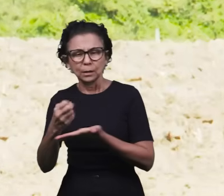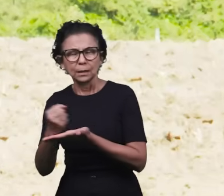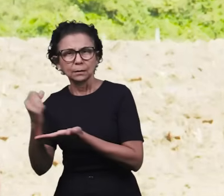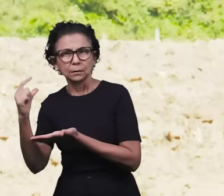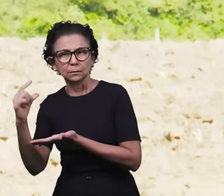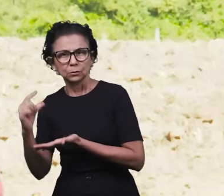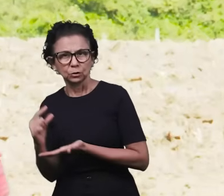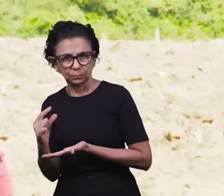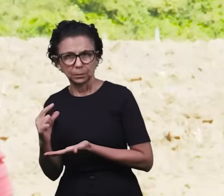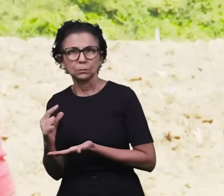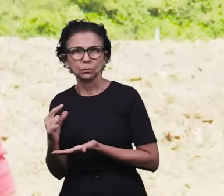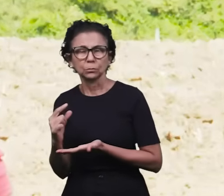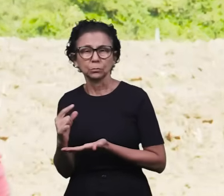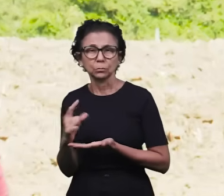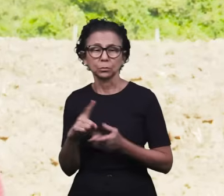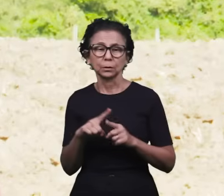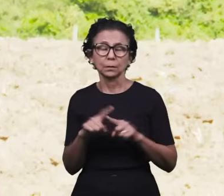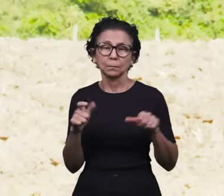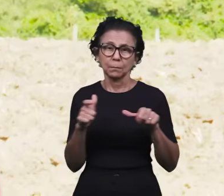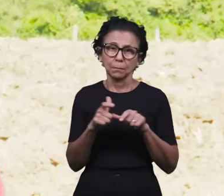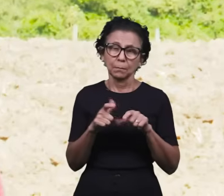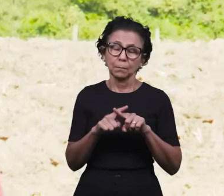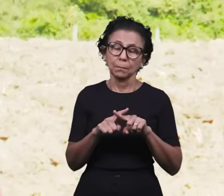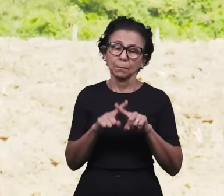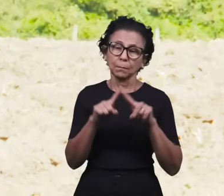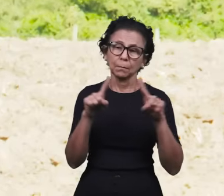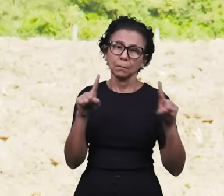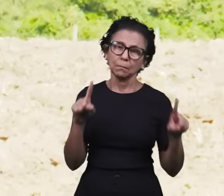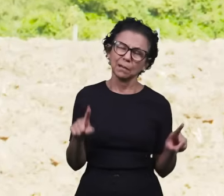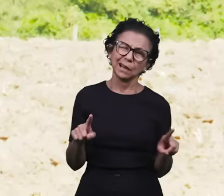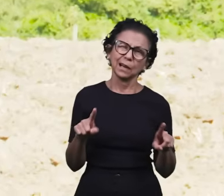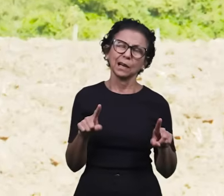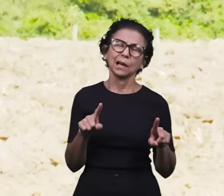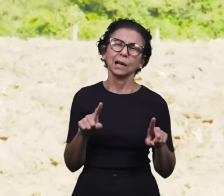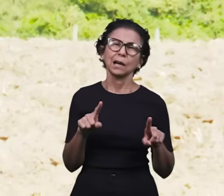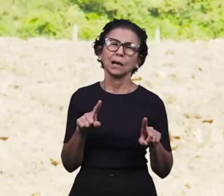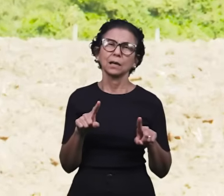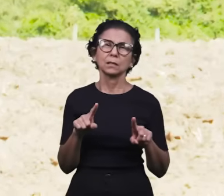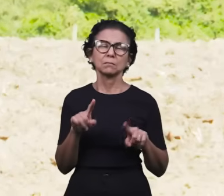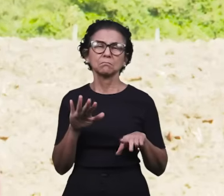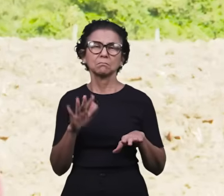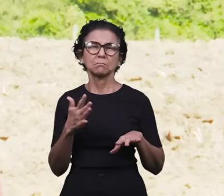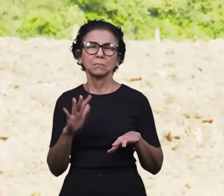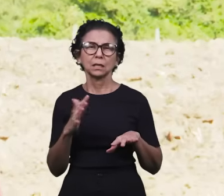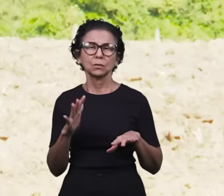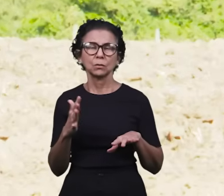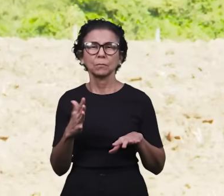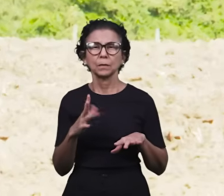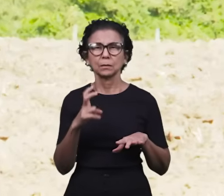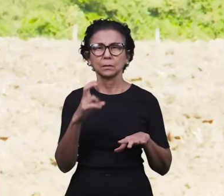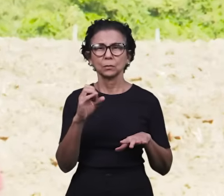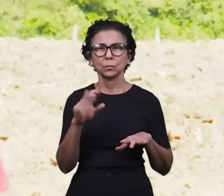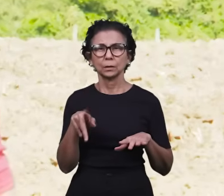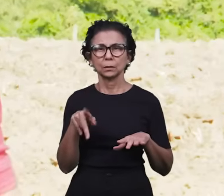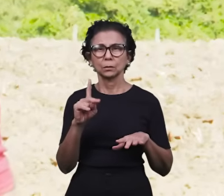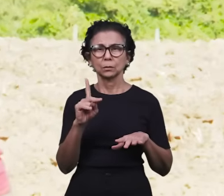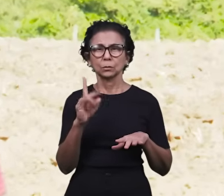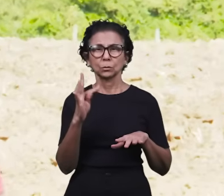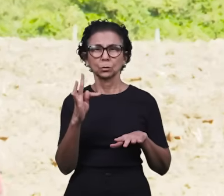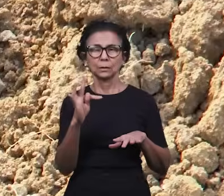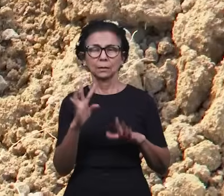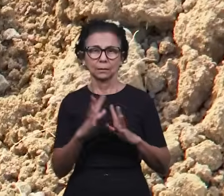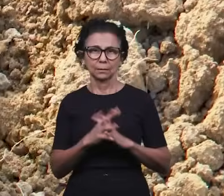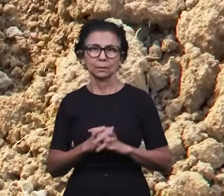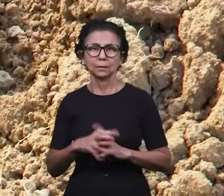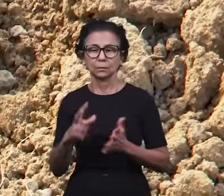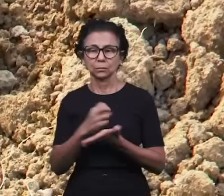boa, porque a expectativa da gente colher aqui em 1 hectare é mais ou menos 50 toneladas de